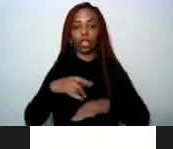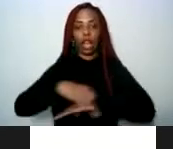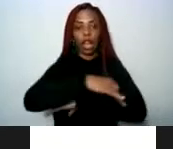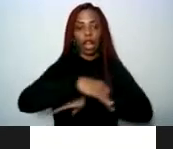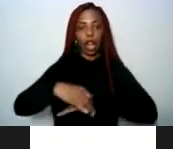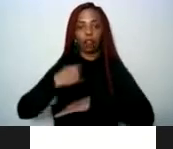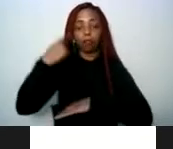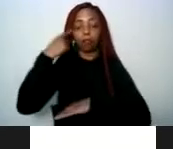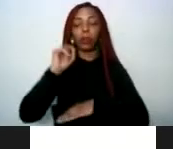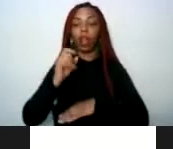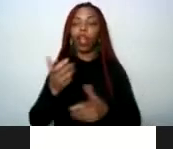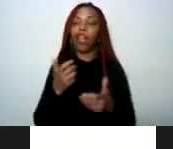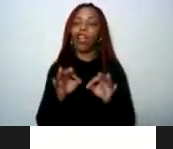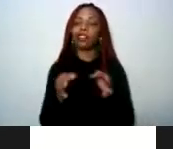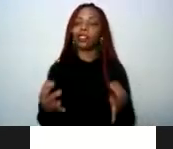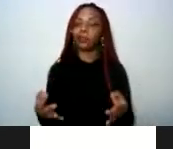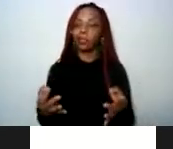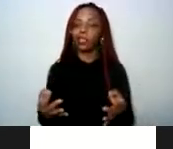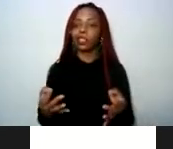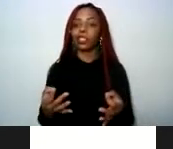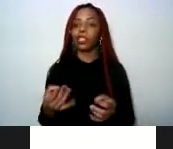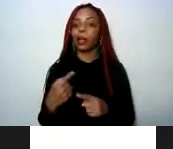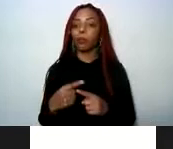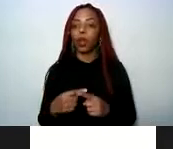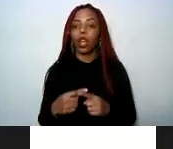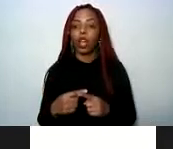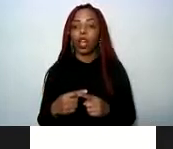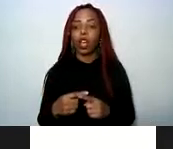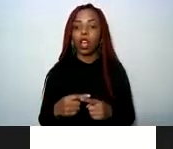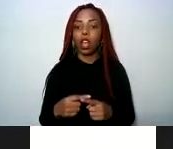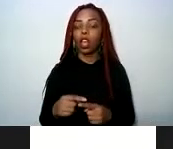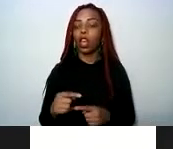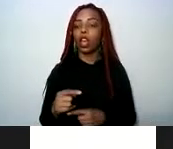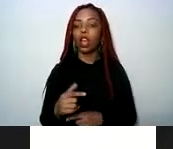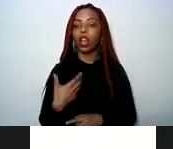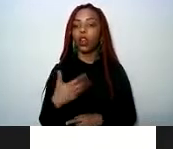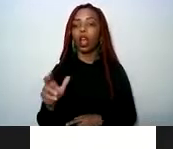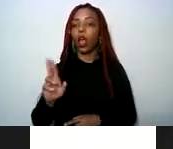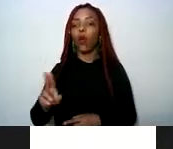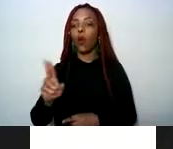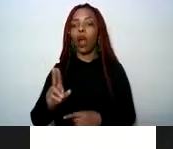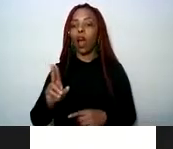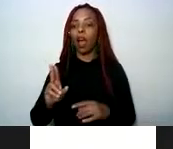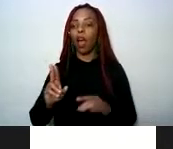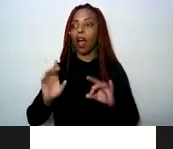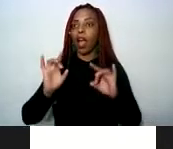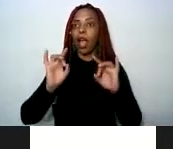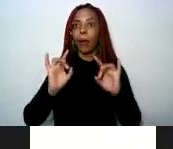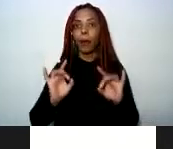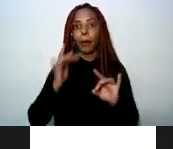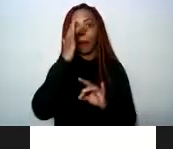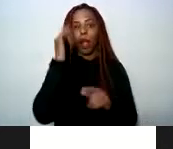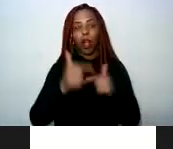simples no sentido de não utilizar mão de obra especializada de marmoristas ou